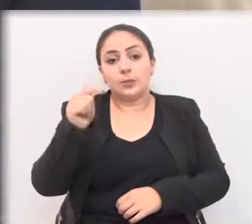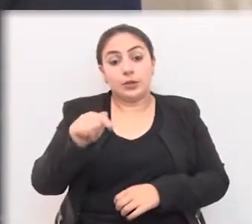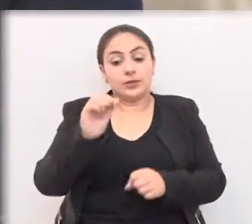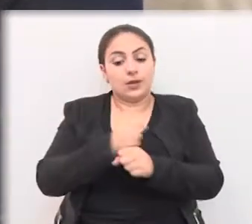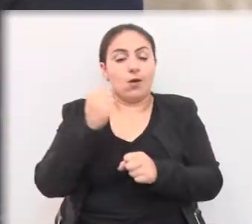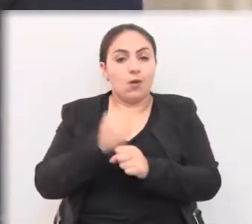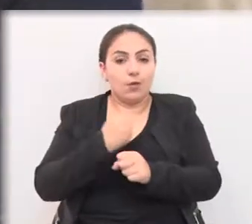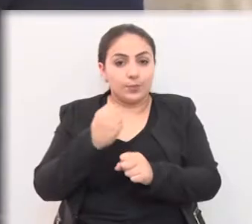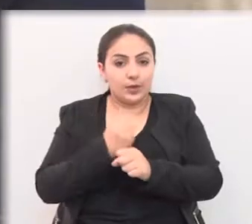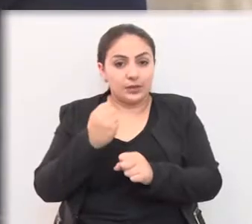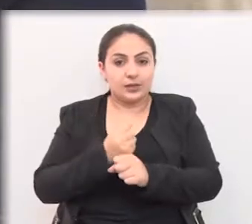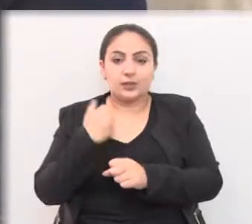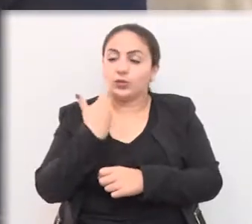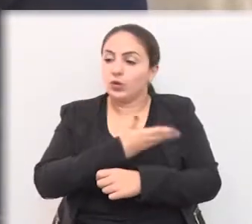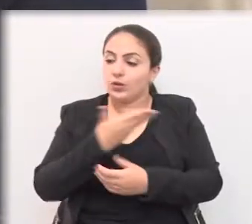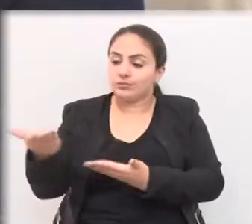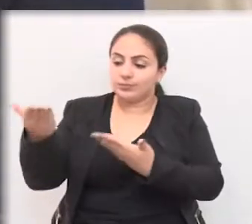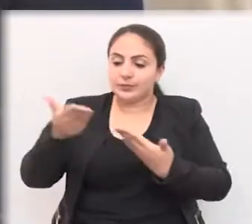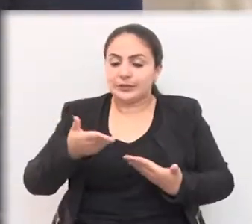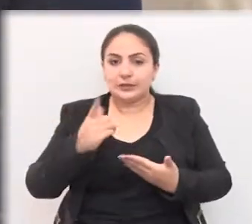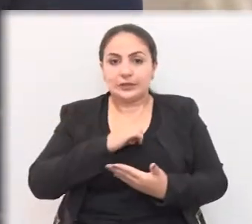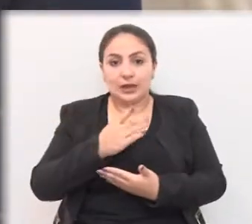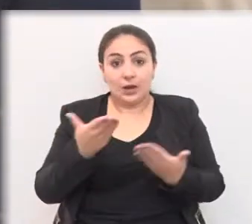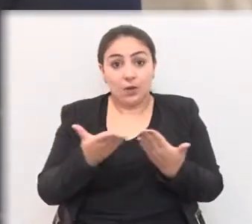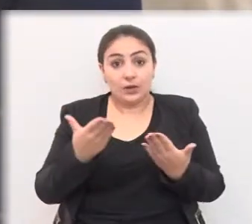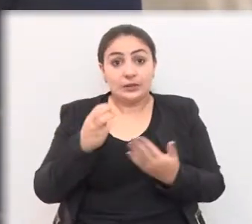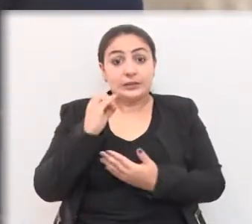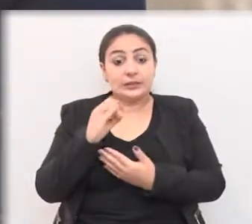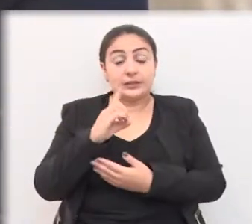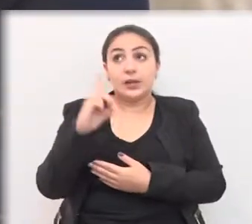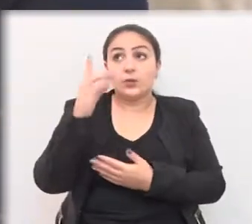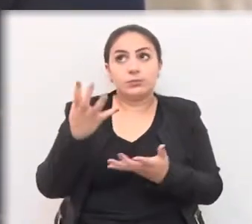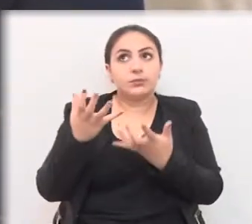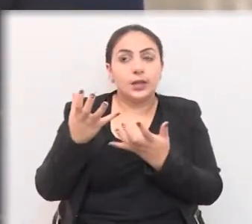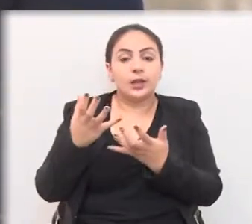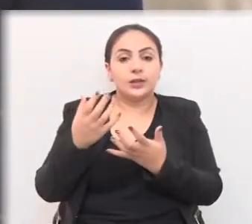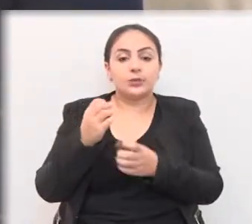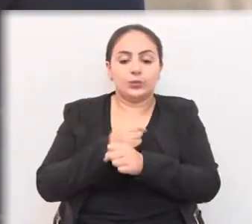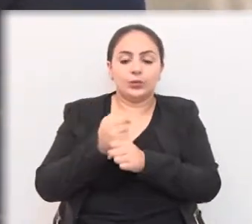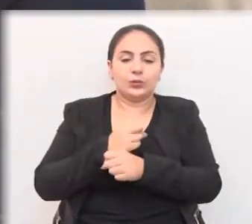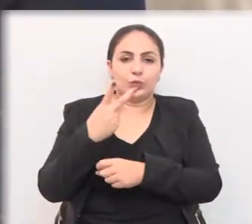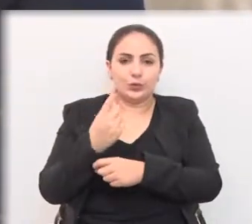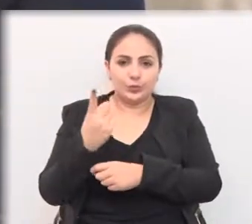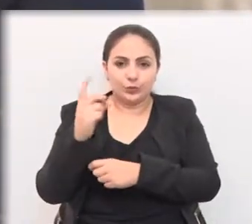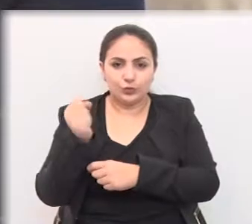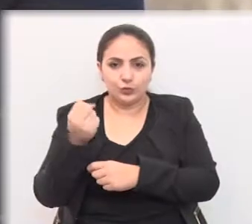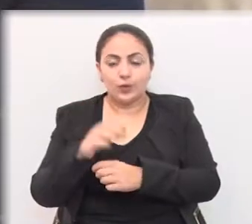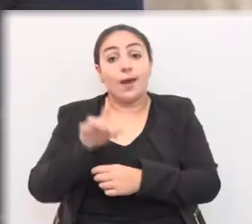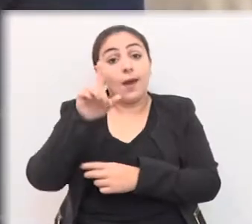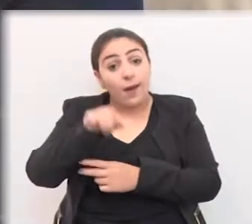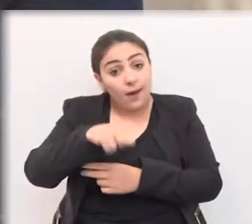por esta obra que nós vamos receber, se Deus quiser, a partir do ano de